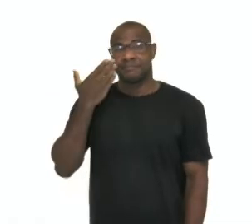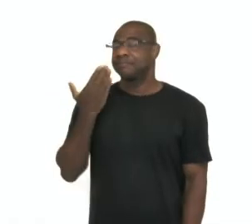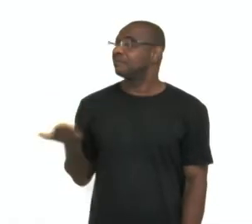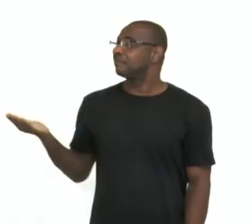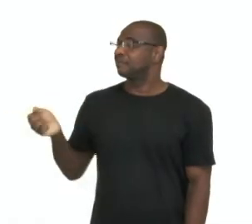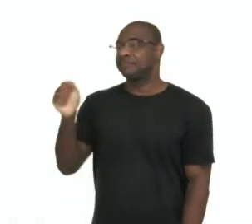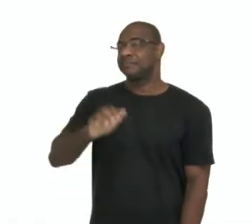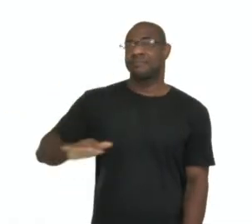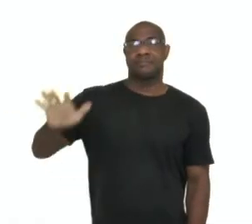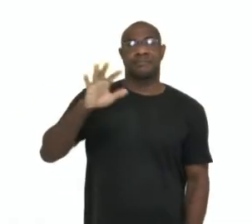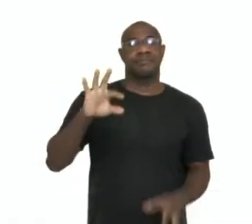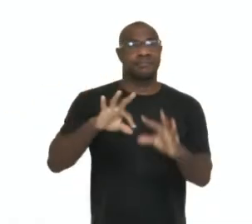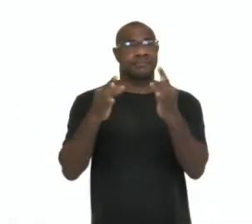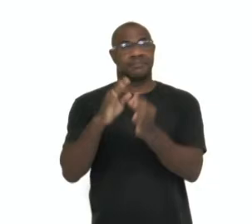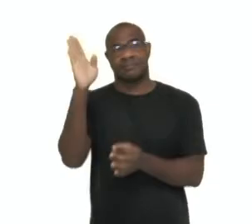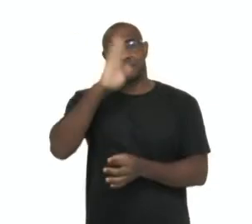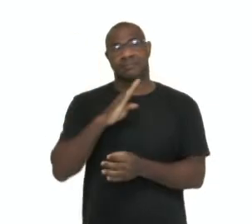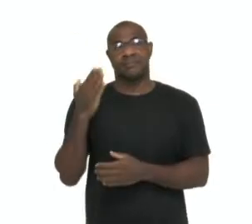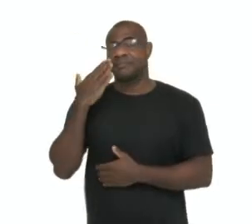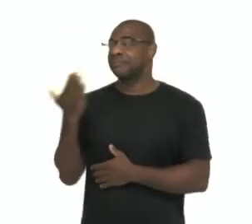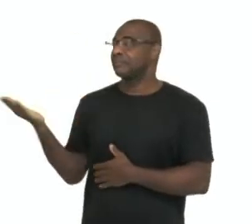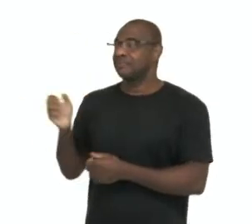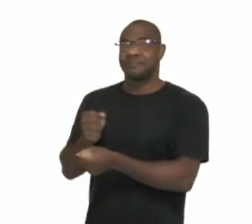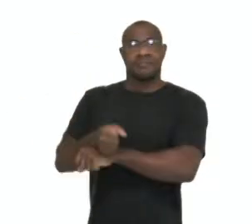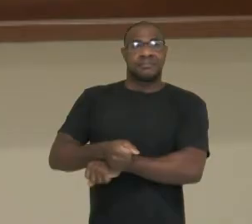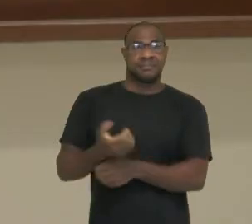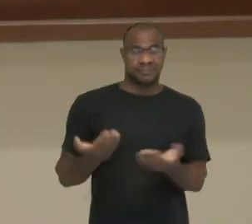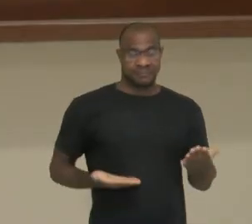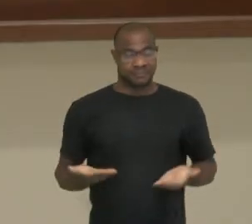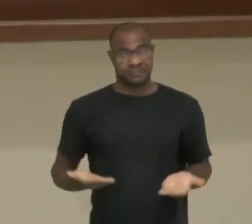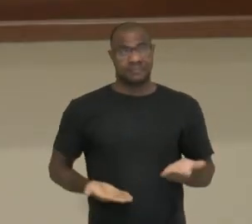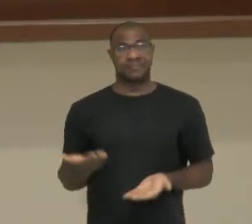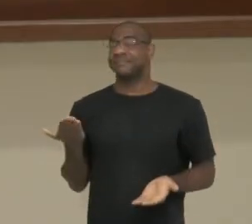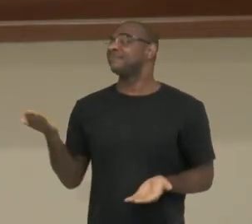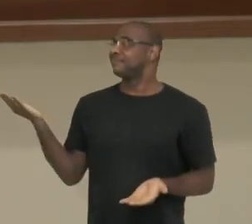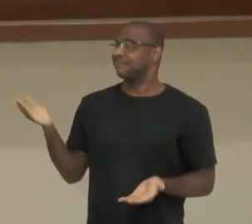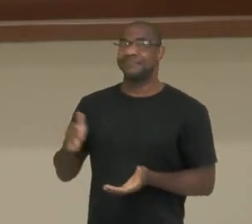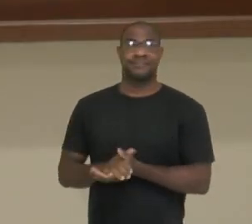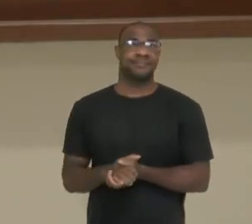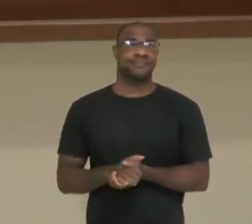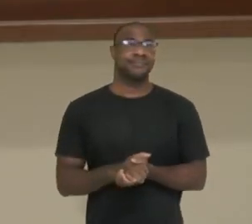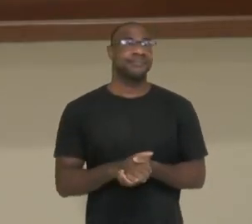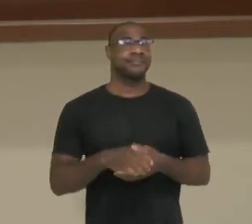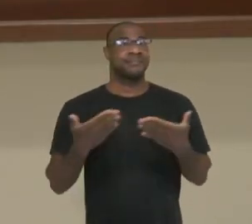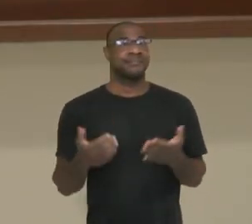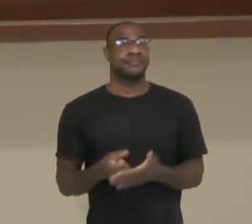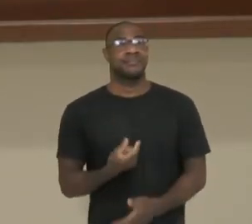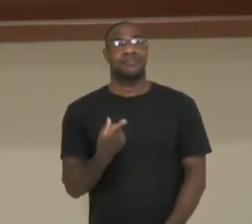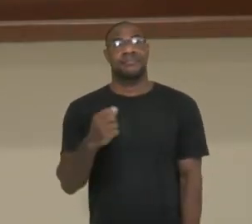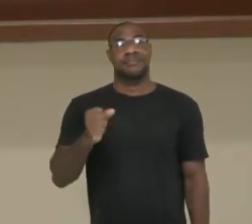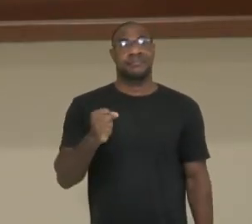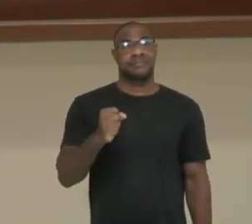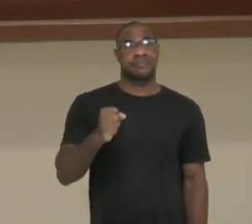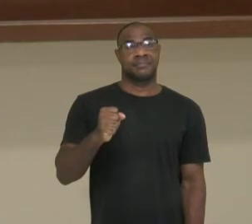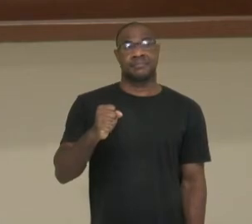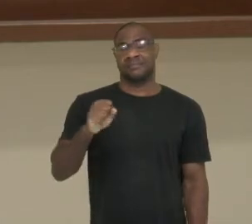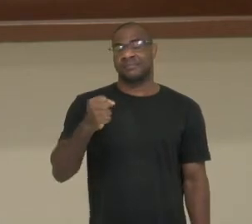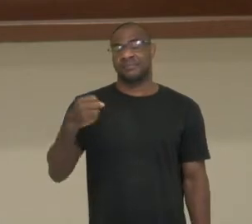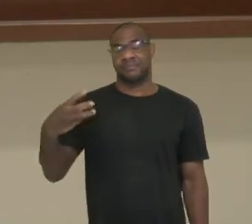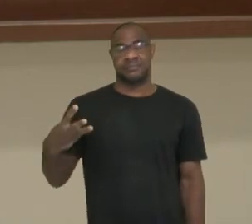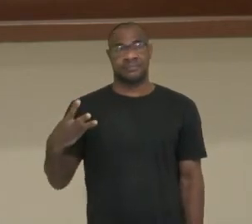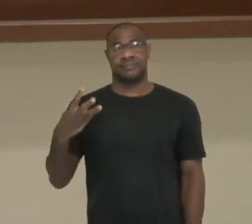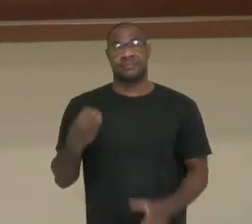né, que mostra uma família brasileira e suas escravas domésticas. Em 1883 vai